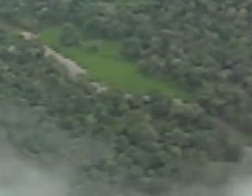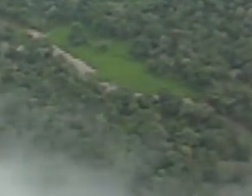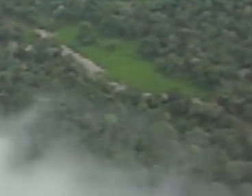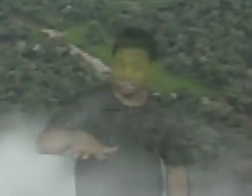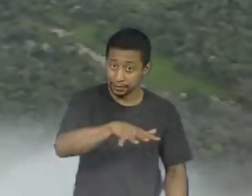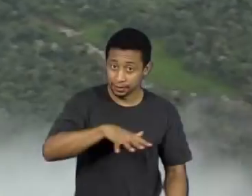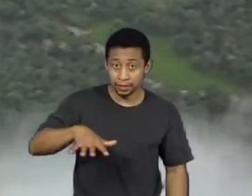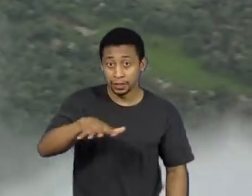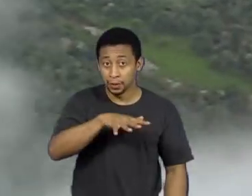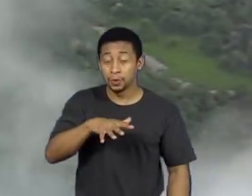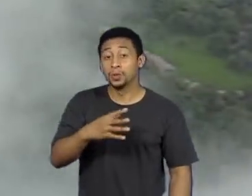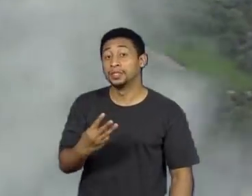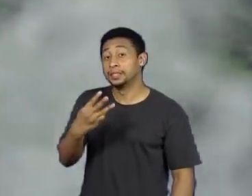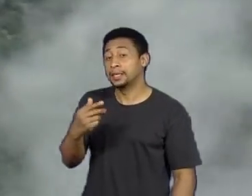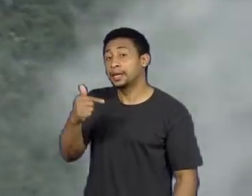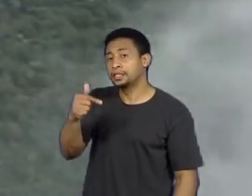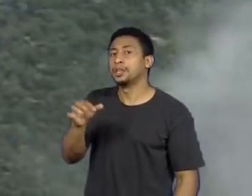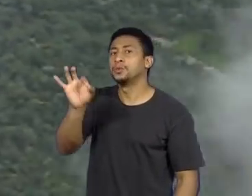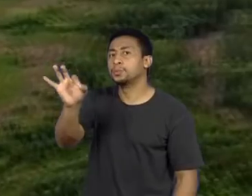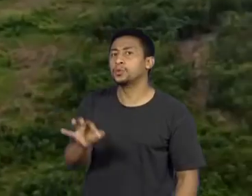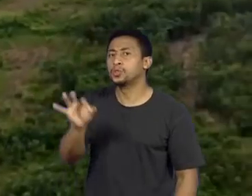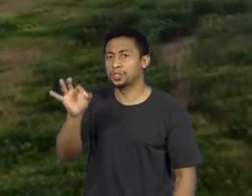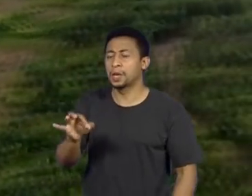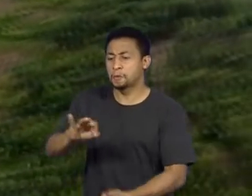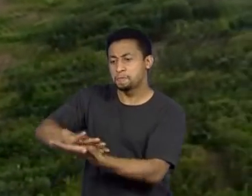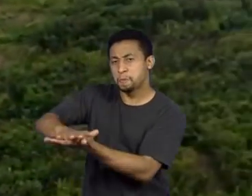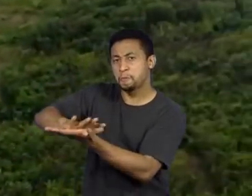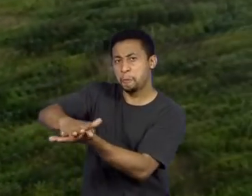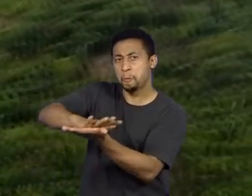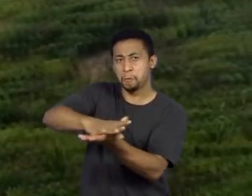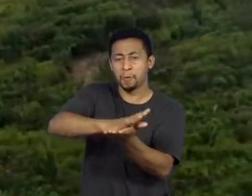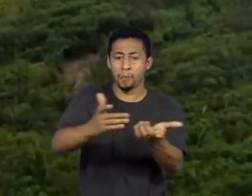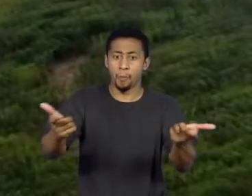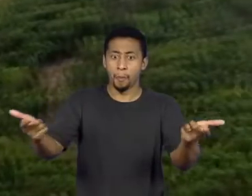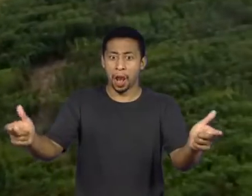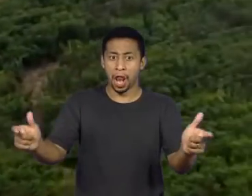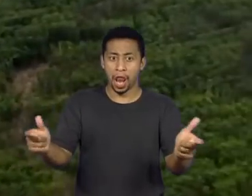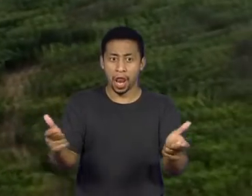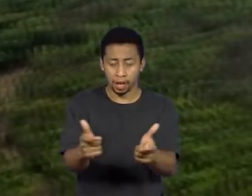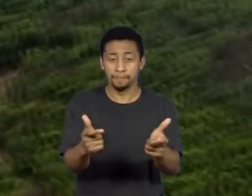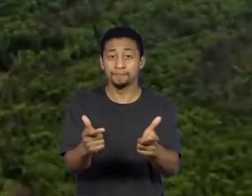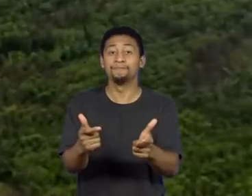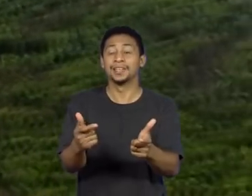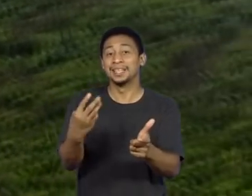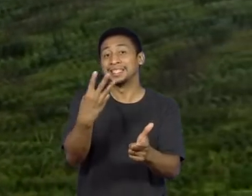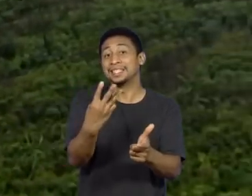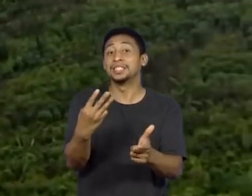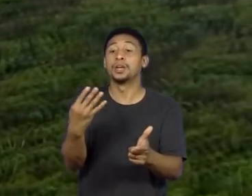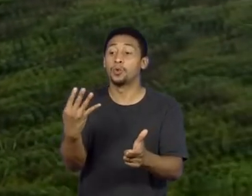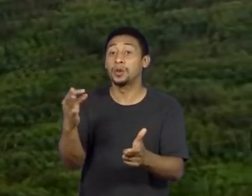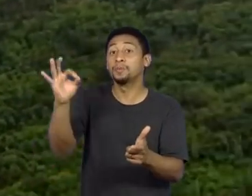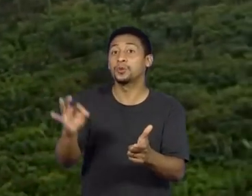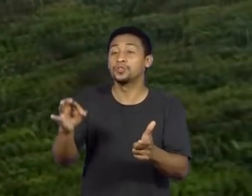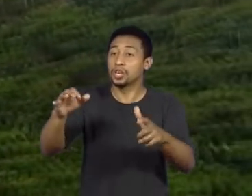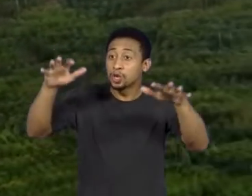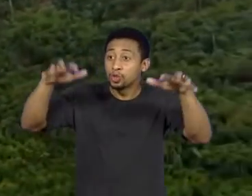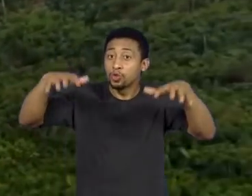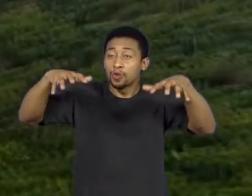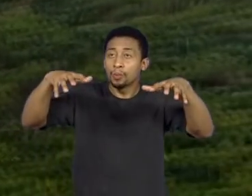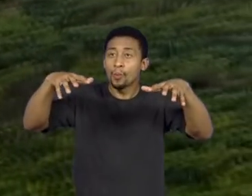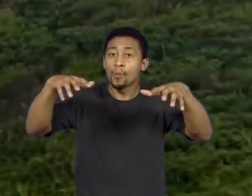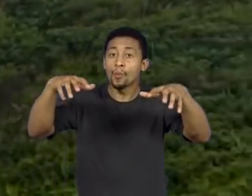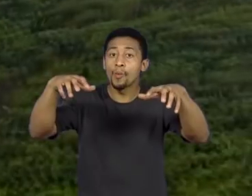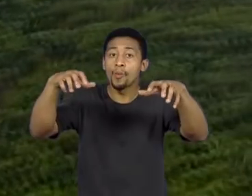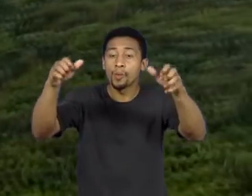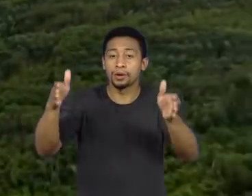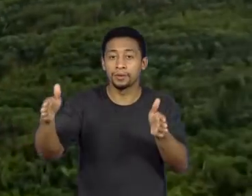Essa região, que está 37% desmatada, perdeu 34% de chuva nos meses de